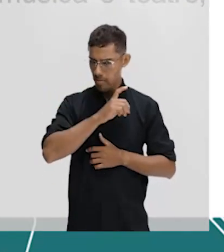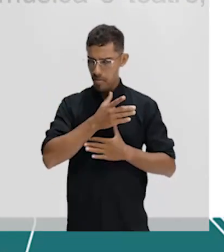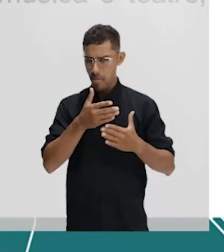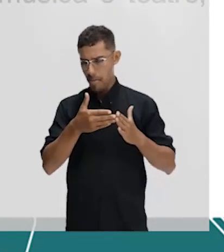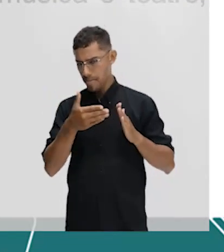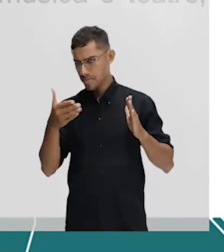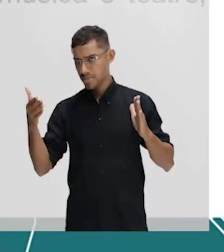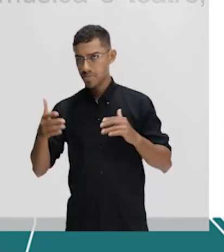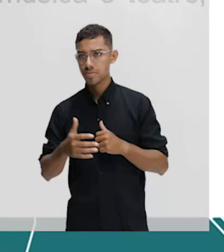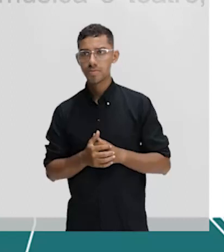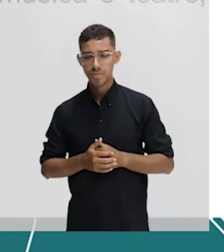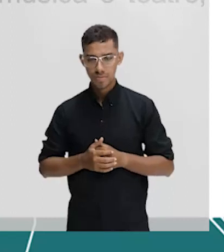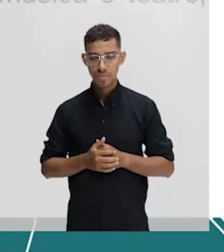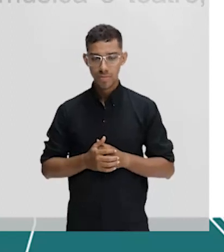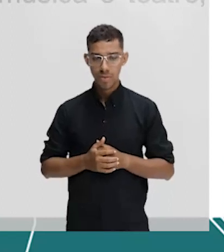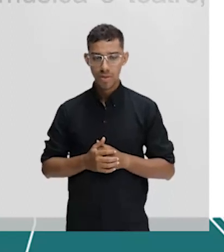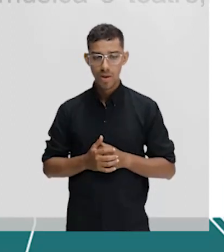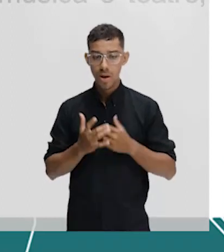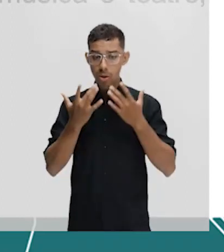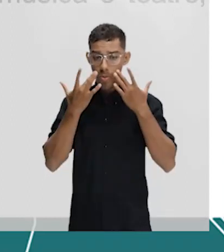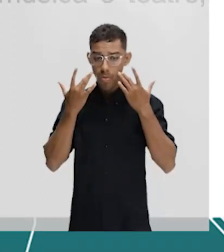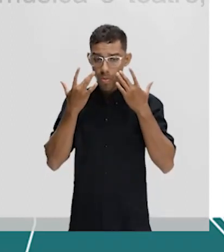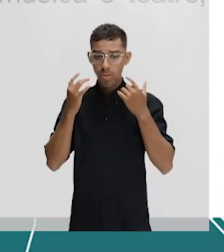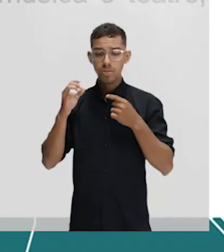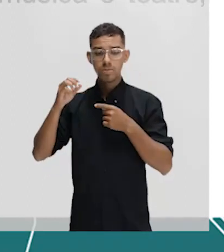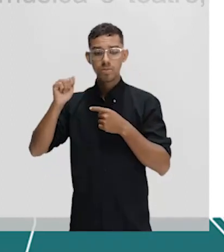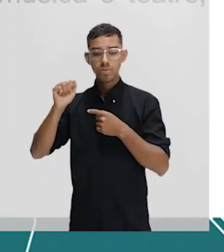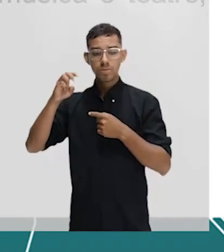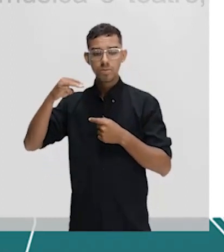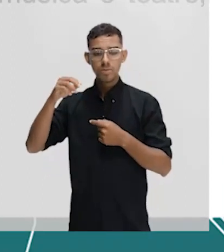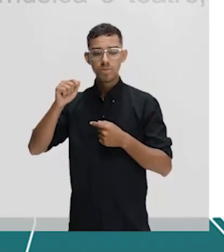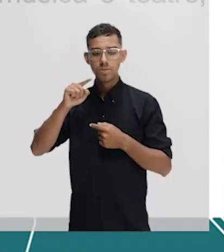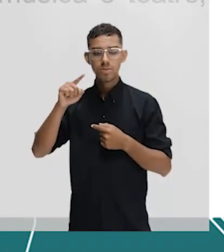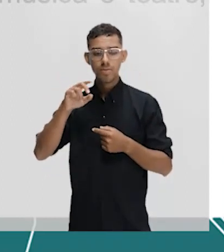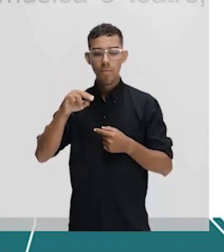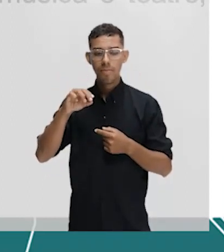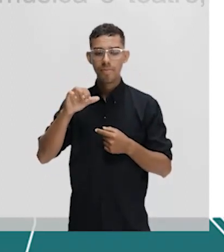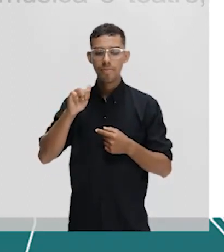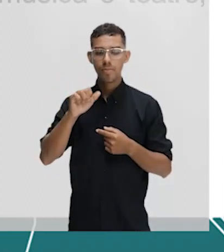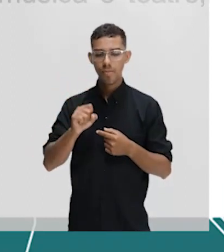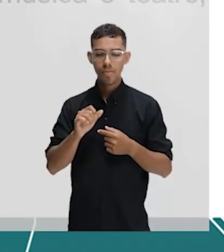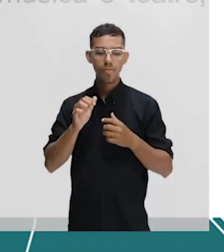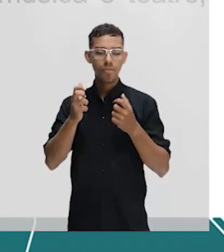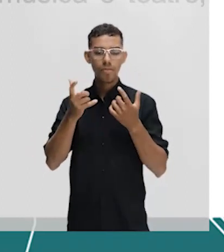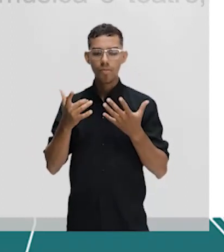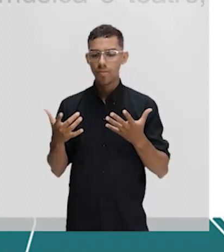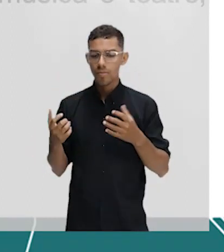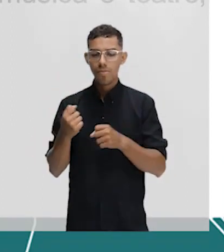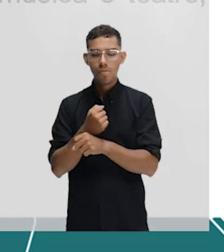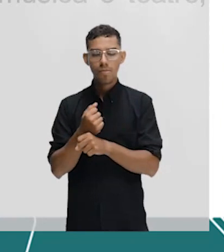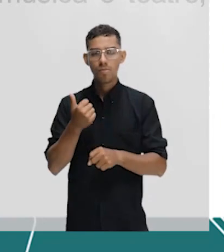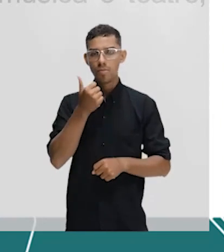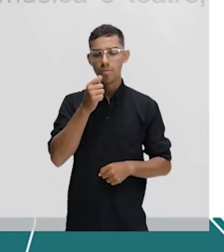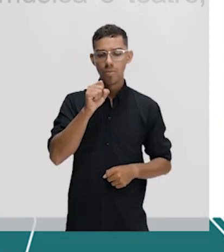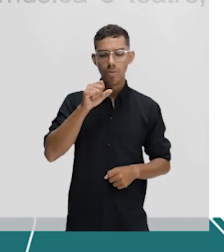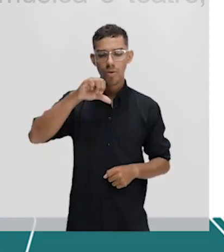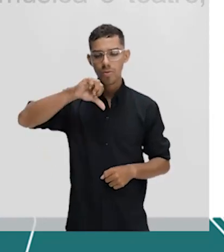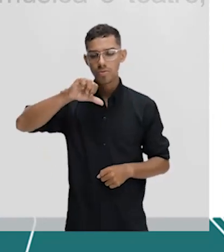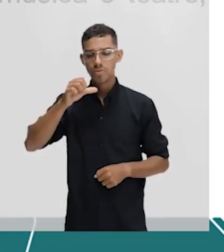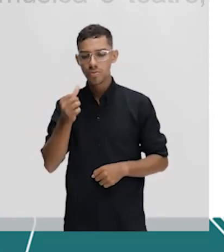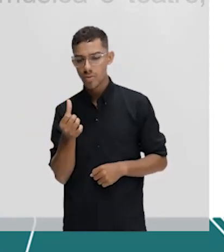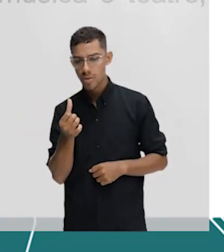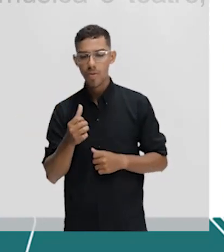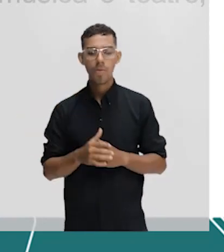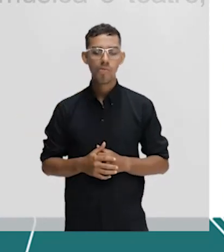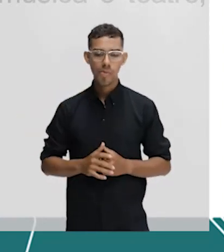aqui, mas não dá. Teatro Amazonas, em Manaus. Foi inaugurado em 1896. Tenho que